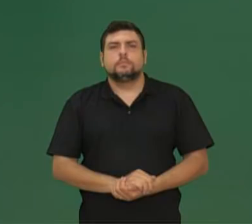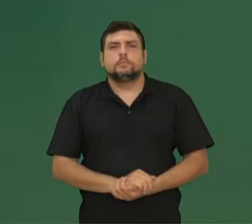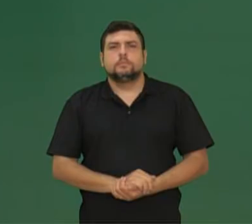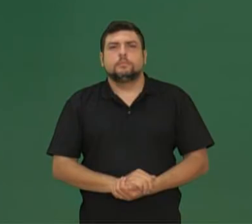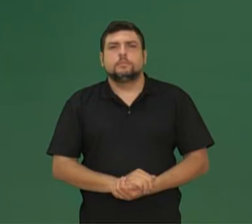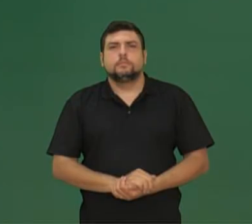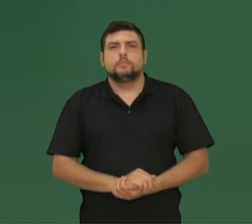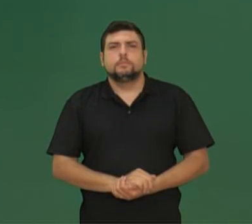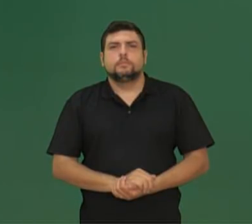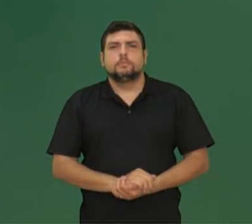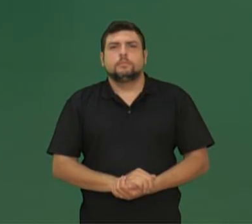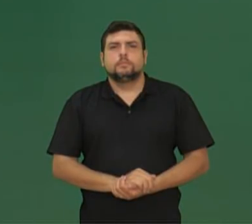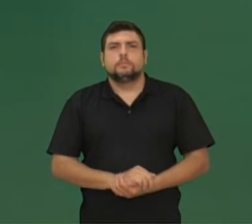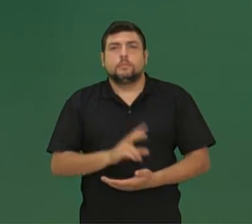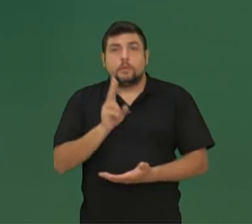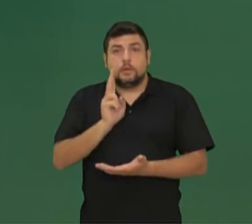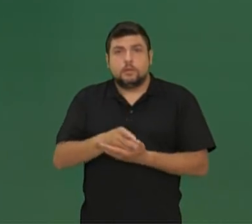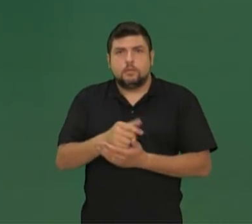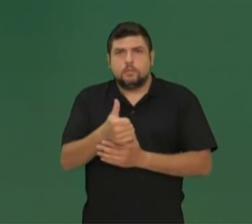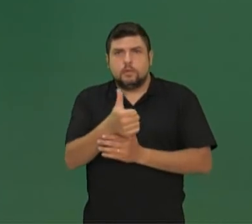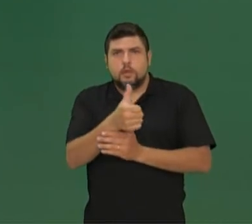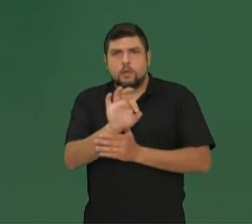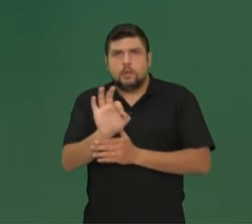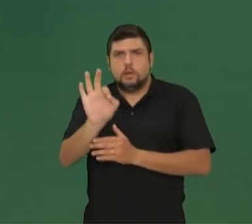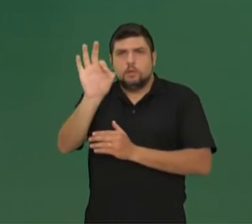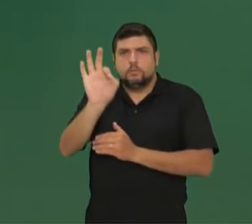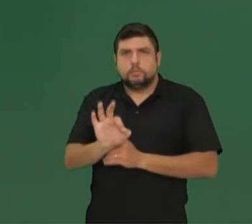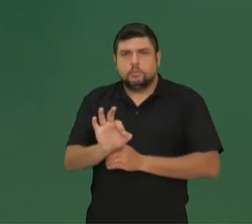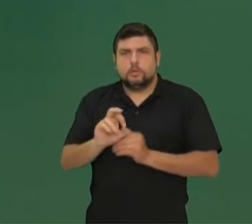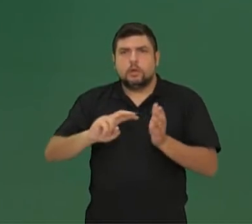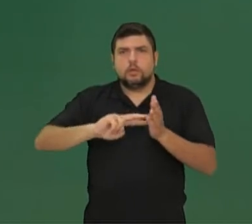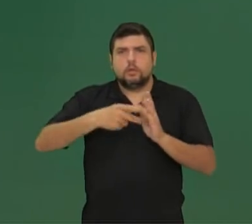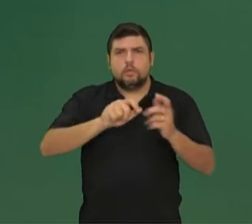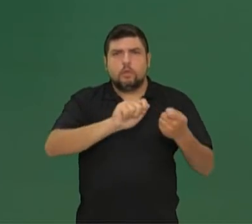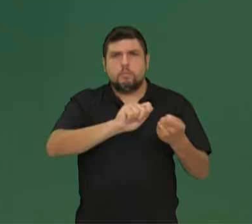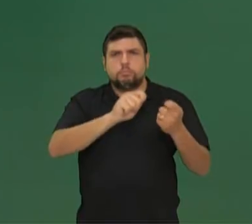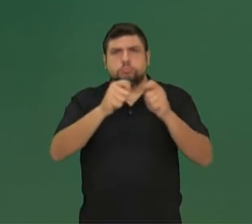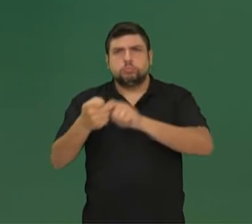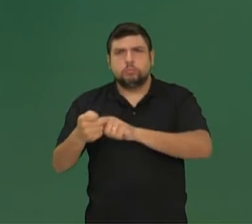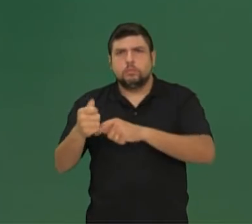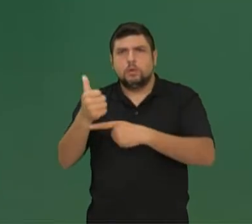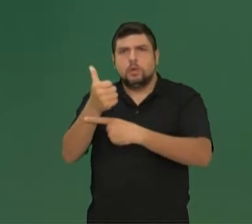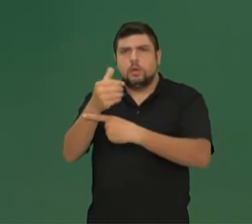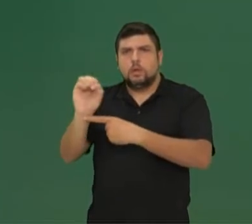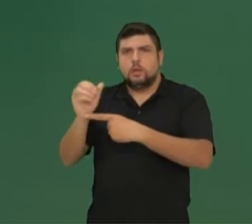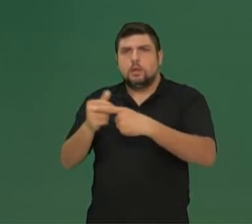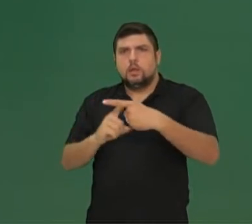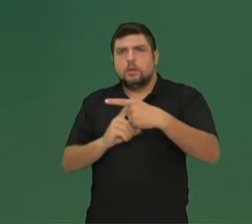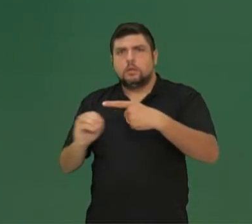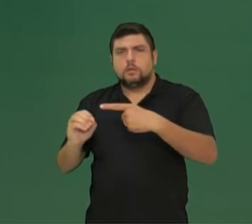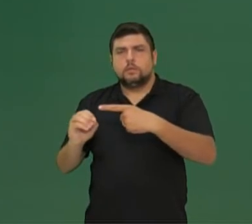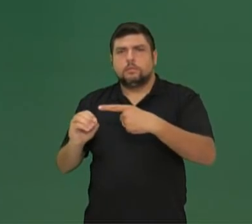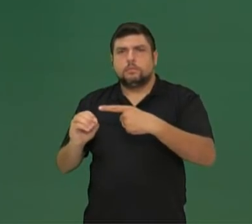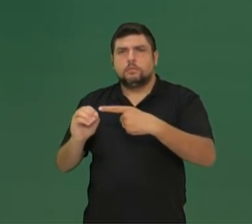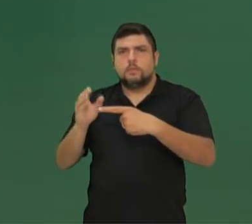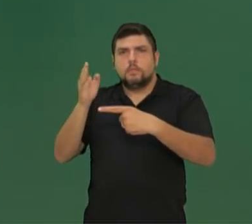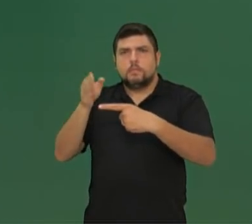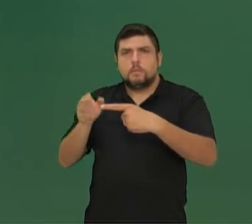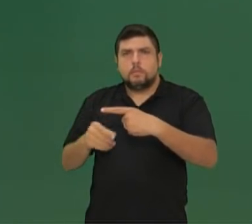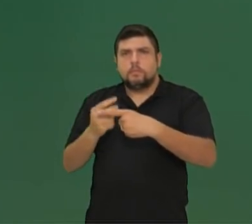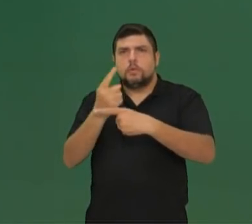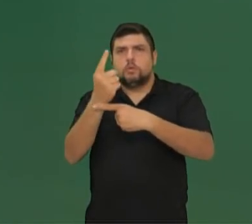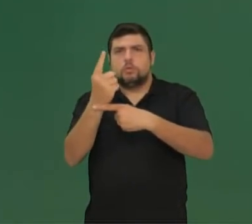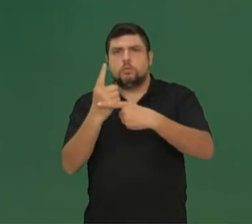conforme eu falei para vocês, 10 por 100, não é? 10 por 100 eu simplifiquei aqui e ficou quanto? 1 sobre